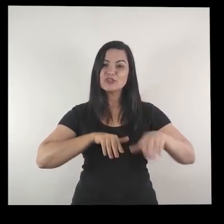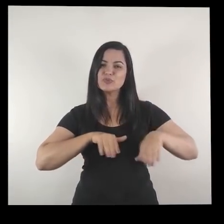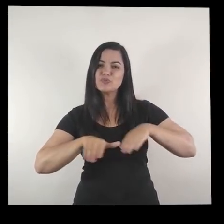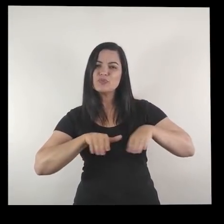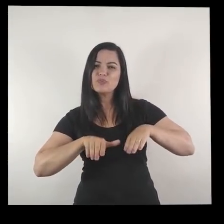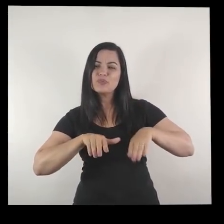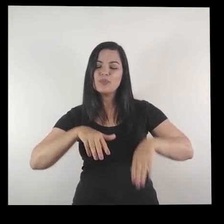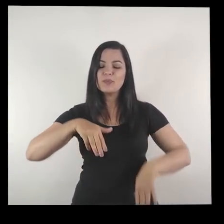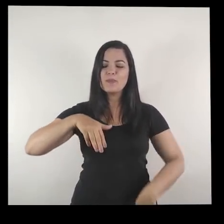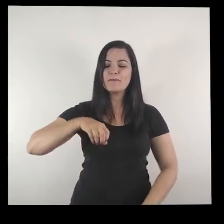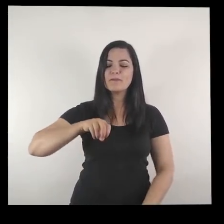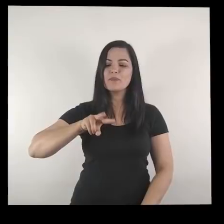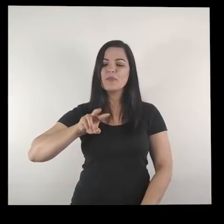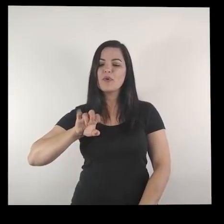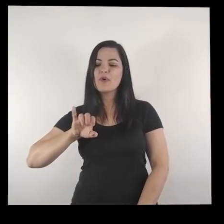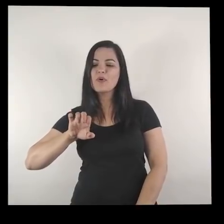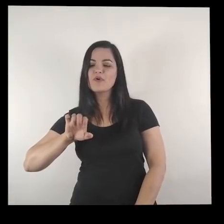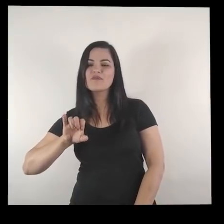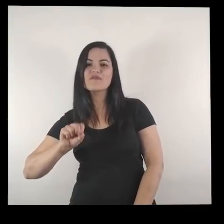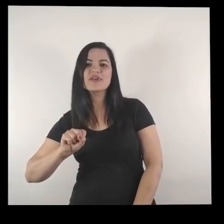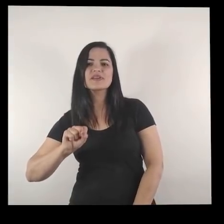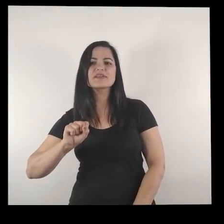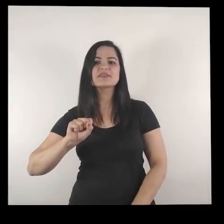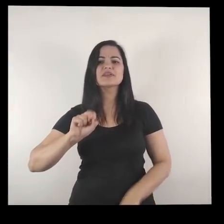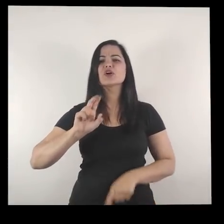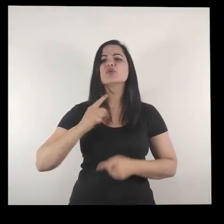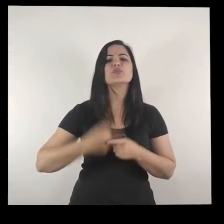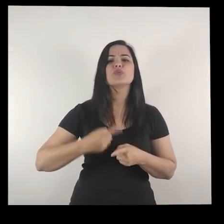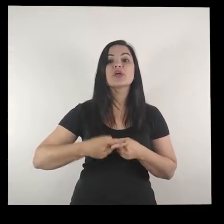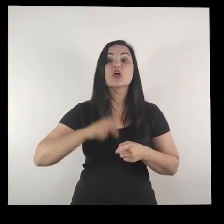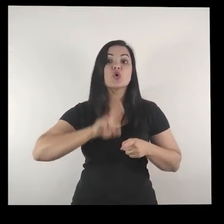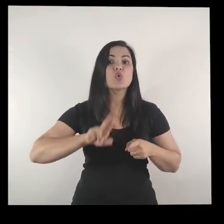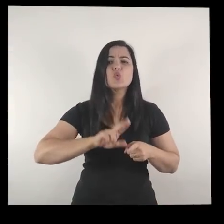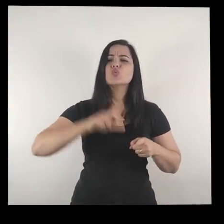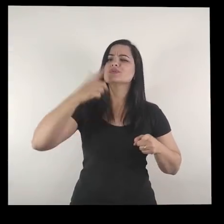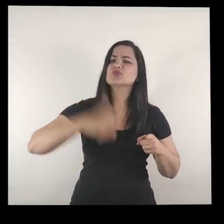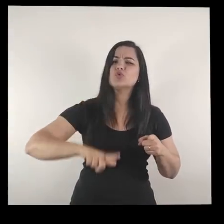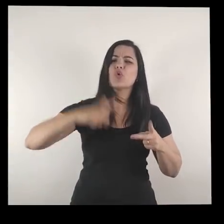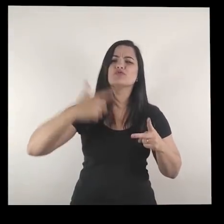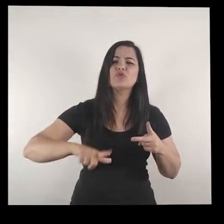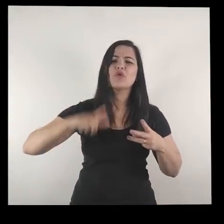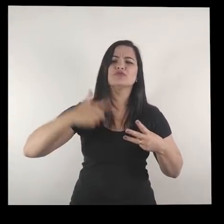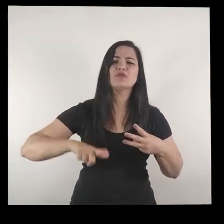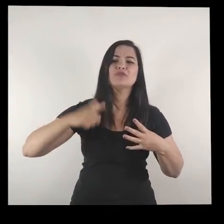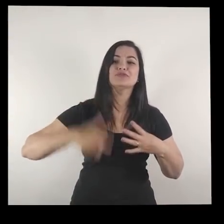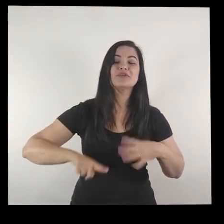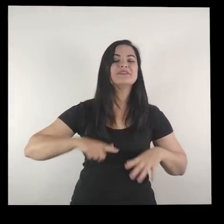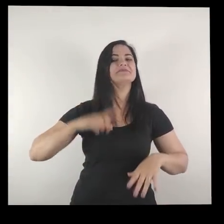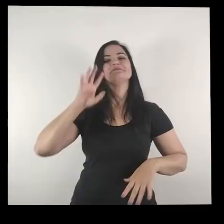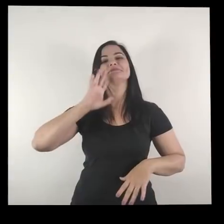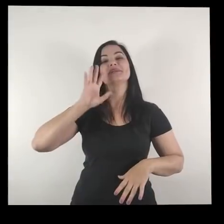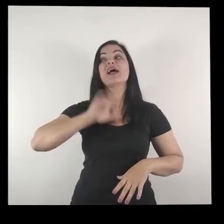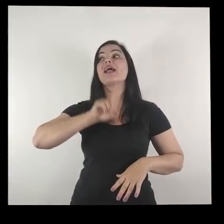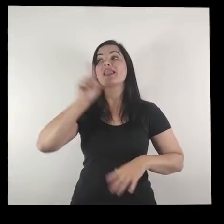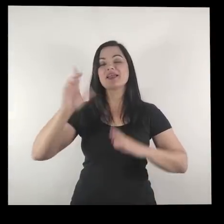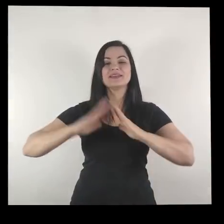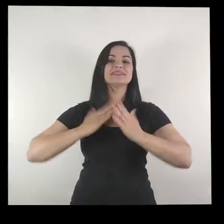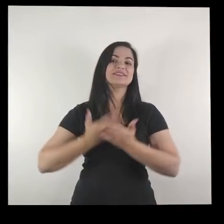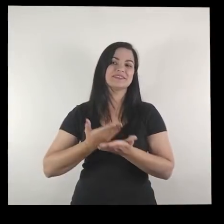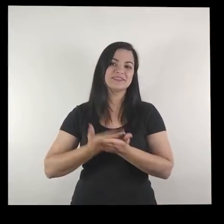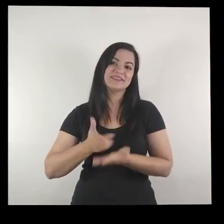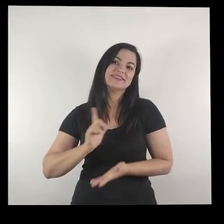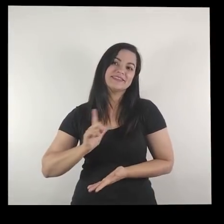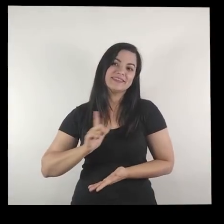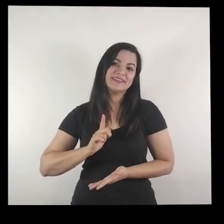gente chama de móveis porque a gente usa várias e várias vezes. É um material muito legal que a gente tem lá na escola.